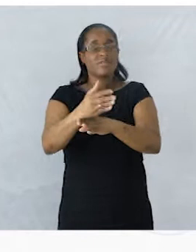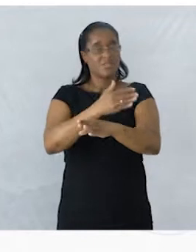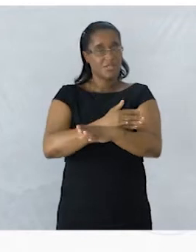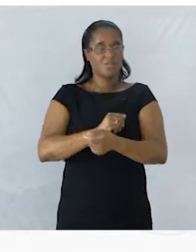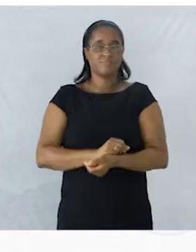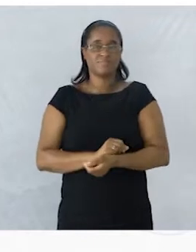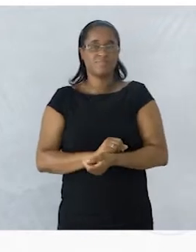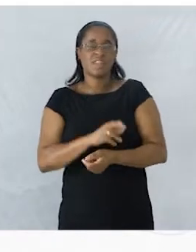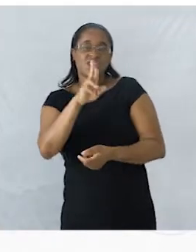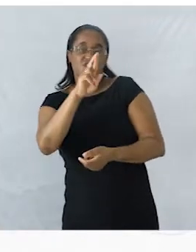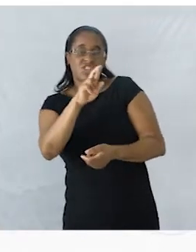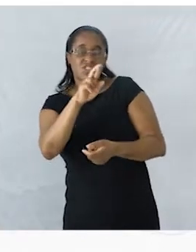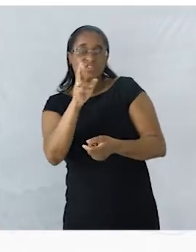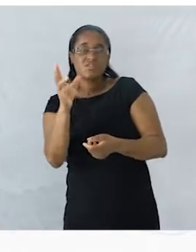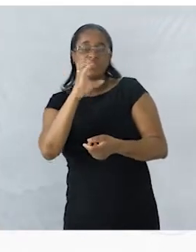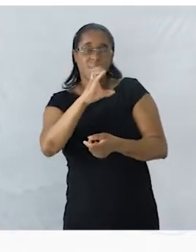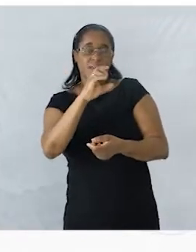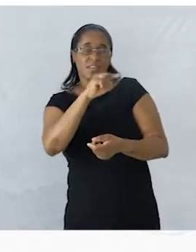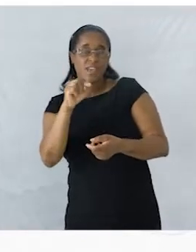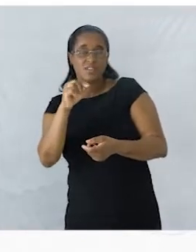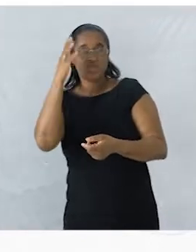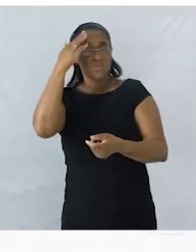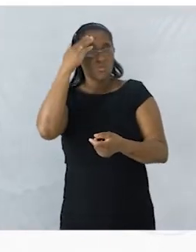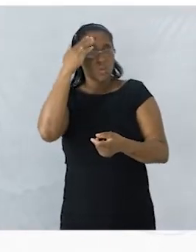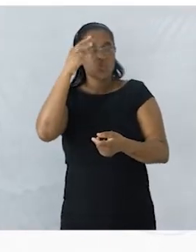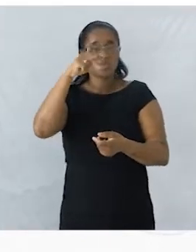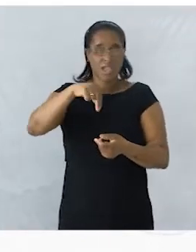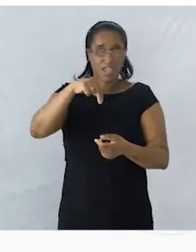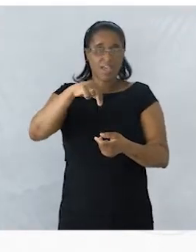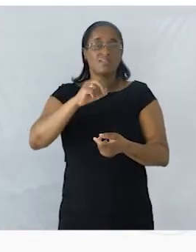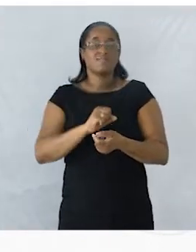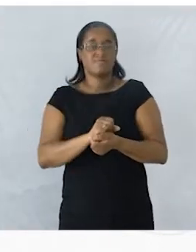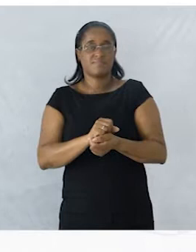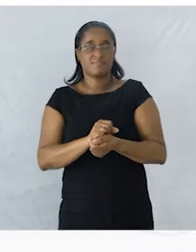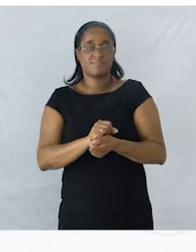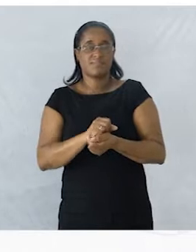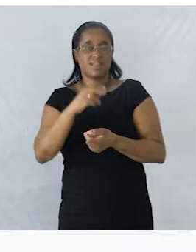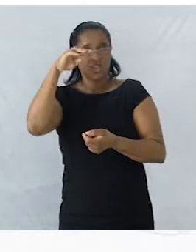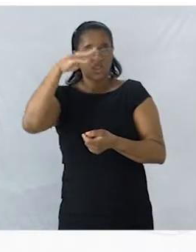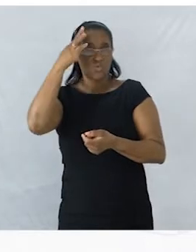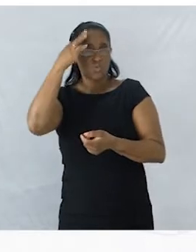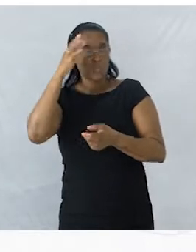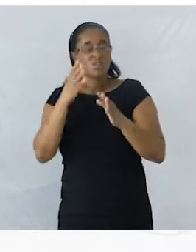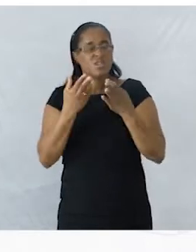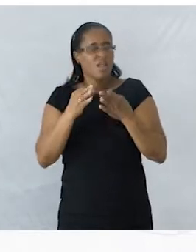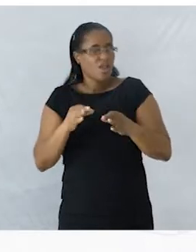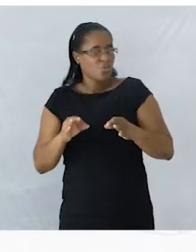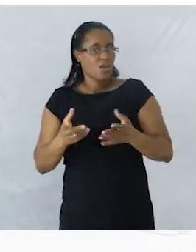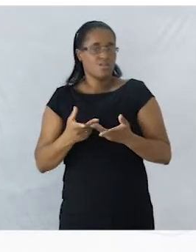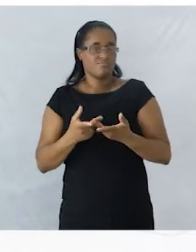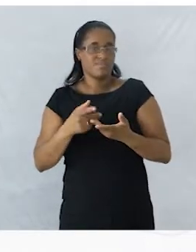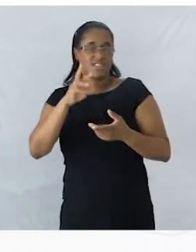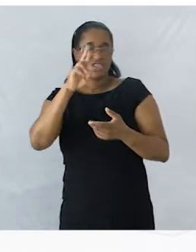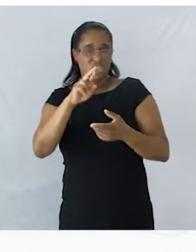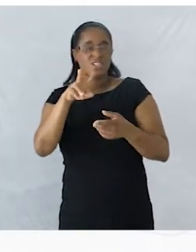X pertence a números naturais, X pertence a N números naturais, tal que X é par,